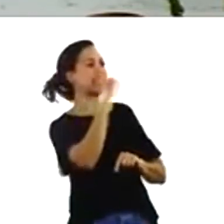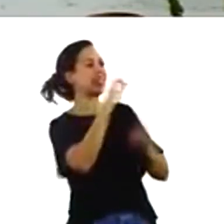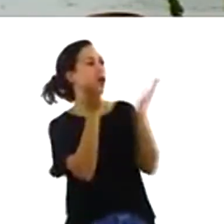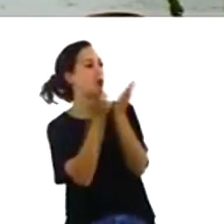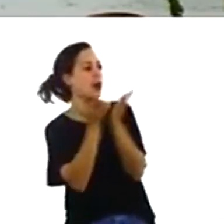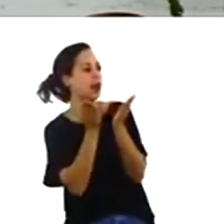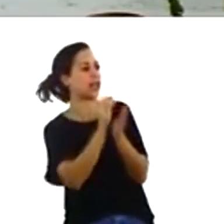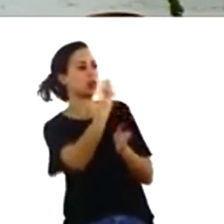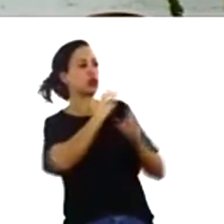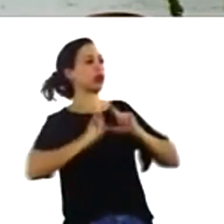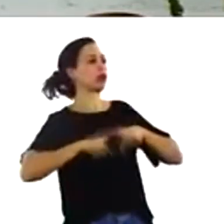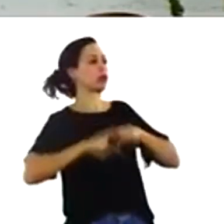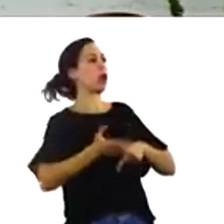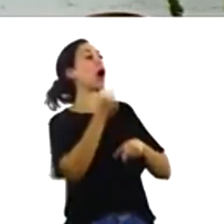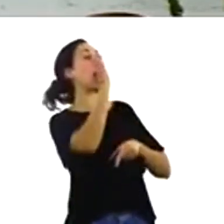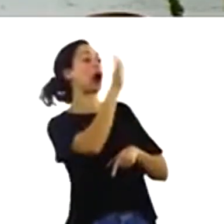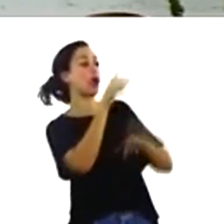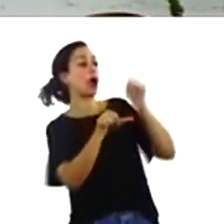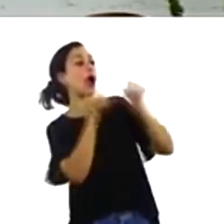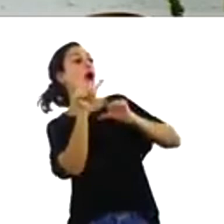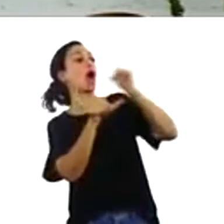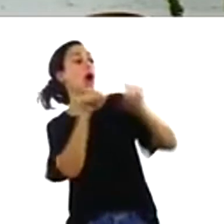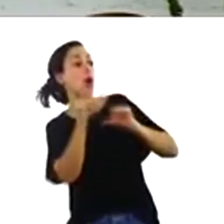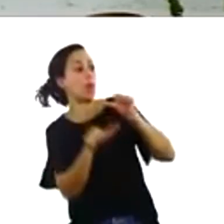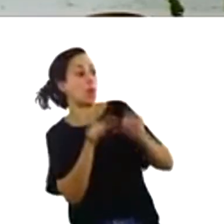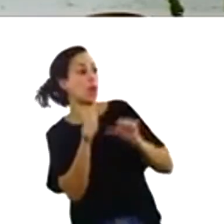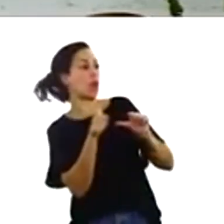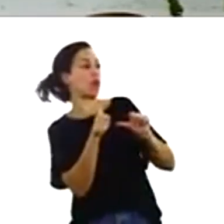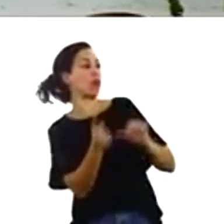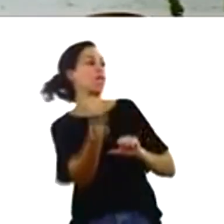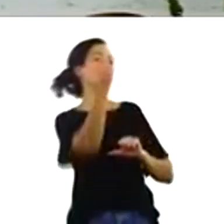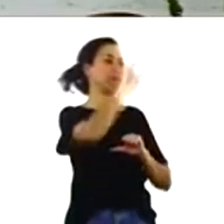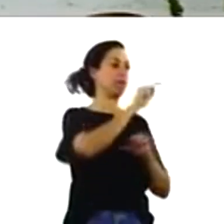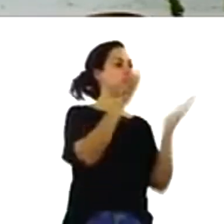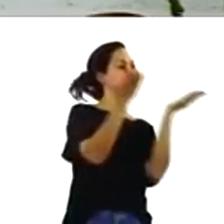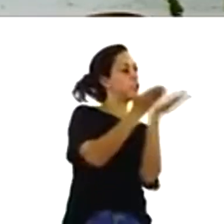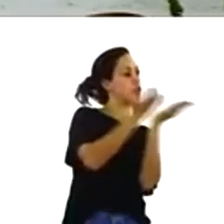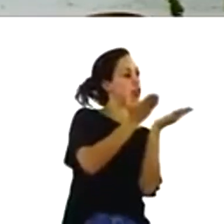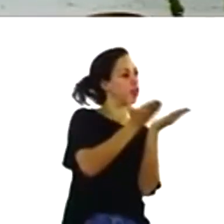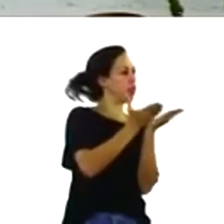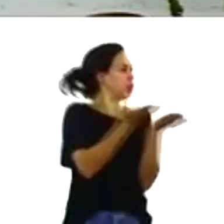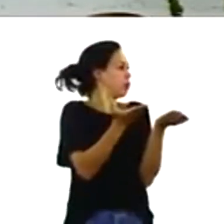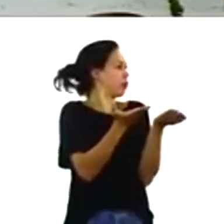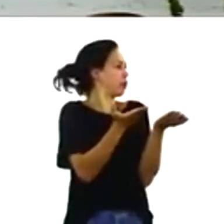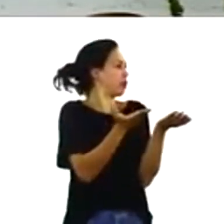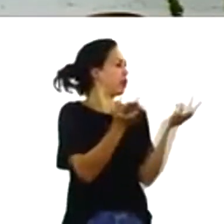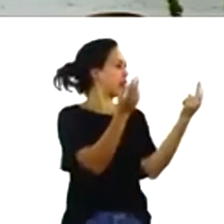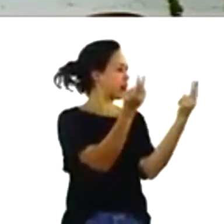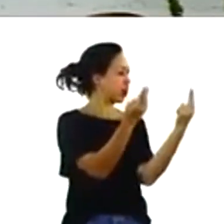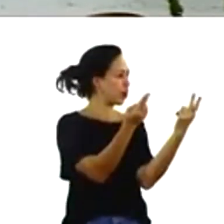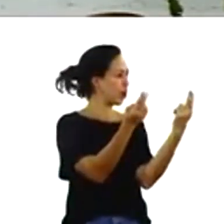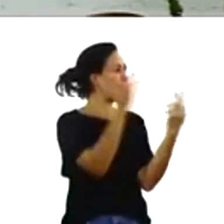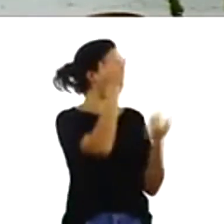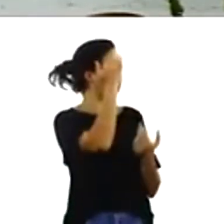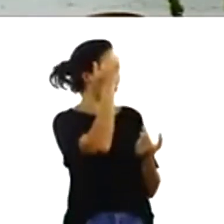Aí Paulo vai falar de um outro recurso. Ele diz que pede a Deus que lhes dê